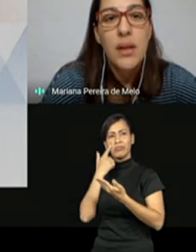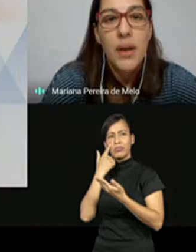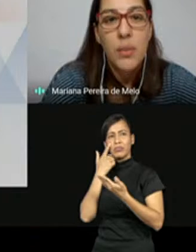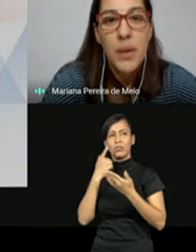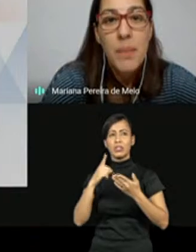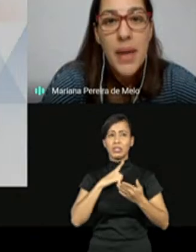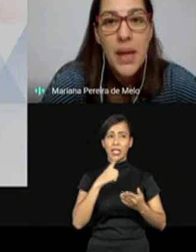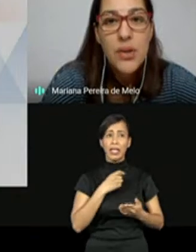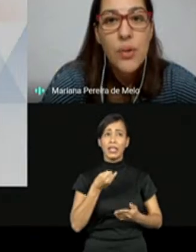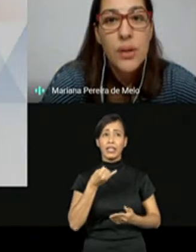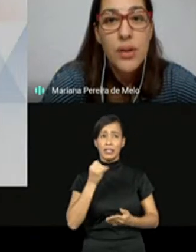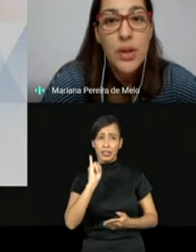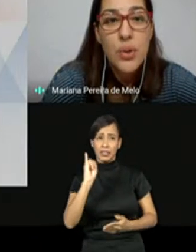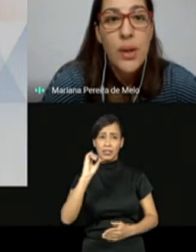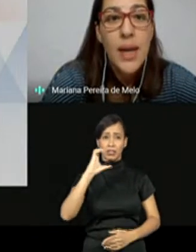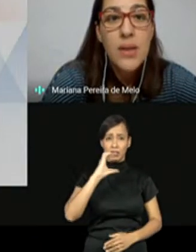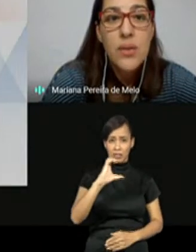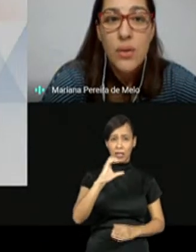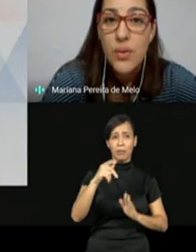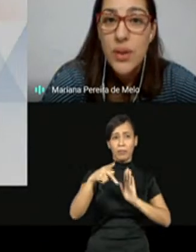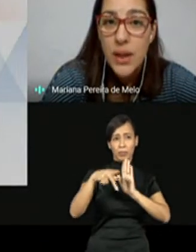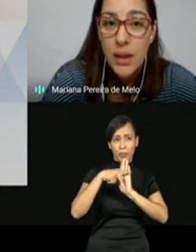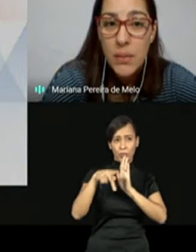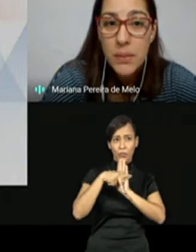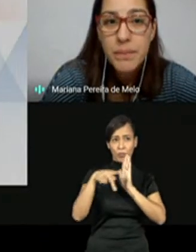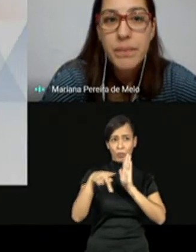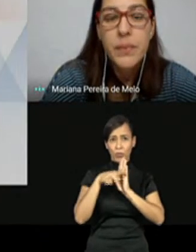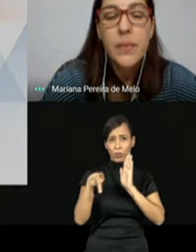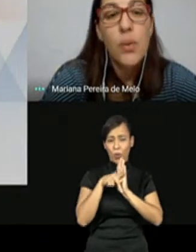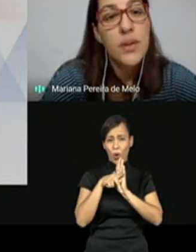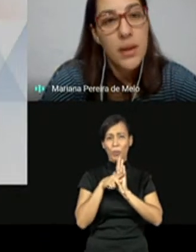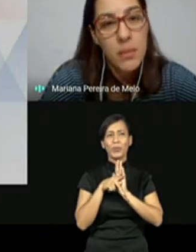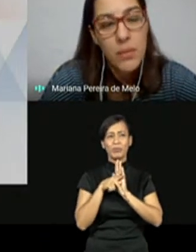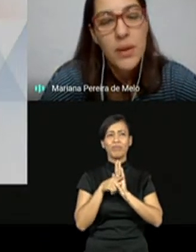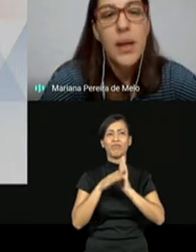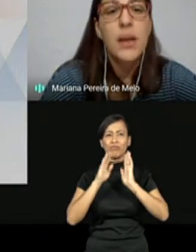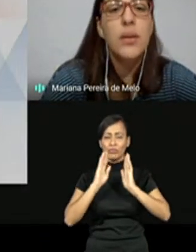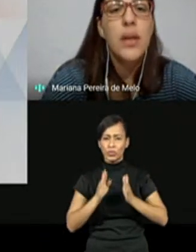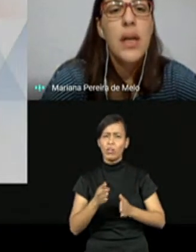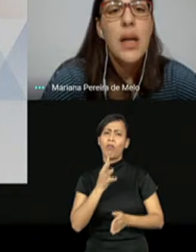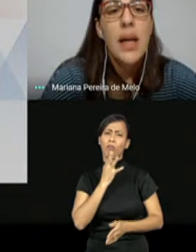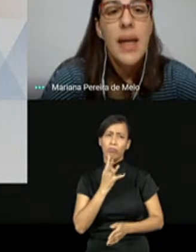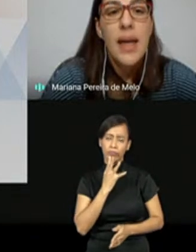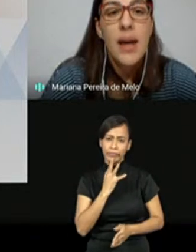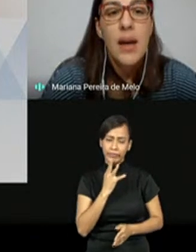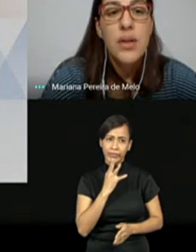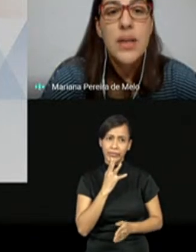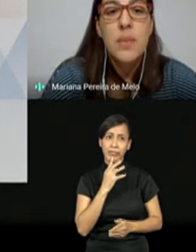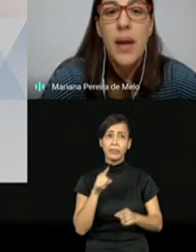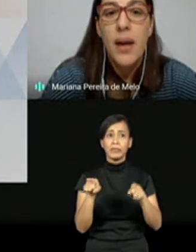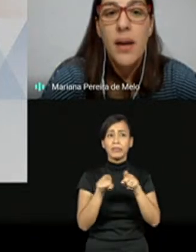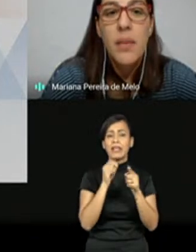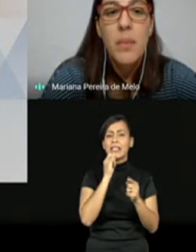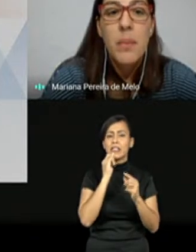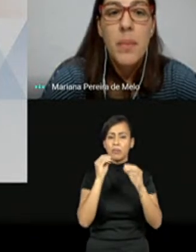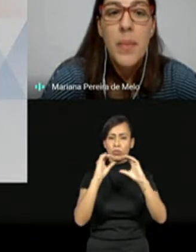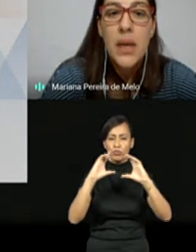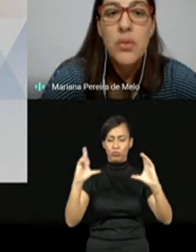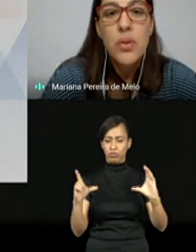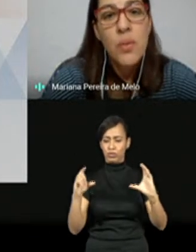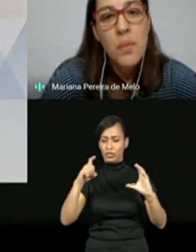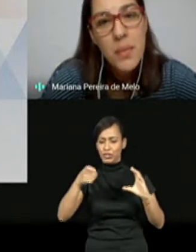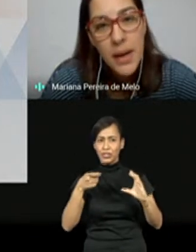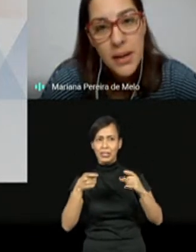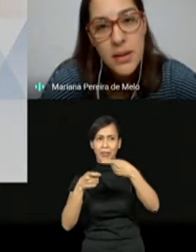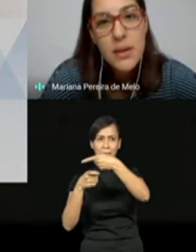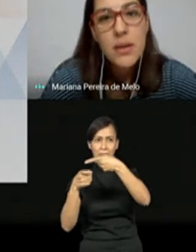que o intervalo para média, quando a gente conhece o nosso sigma, ou sigma quadrado, é x barra